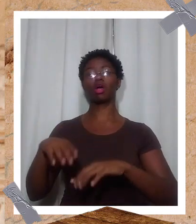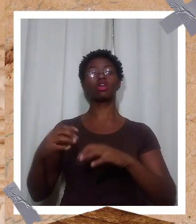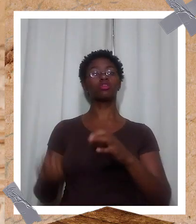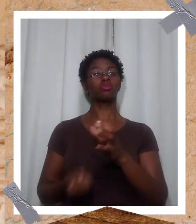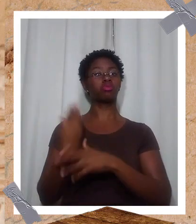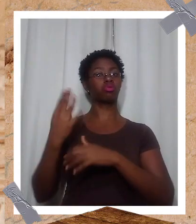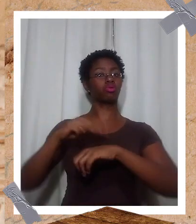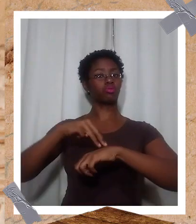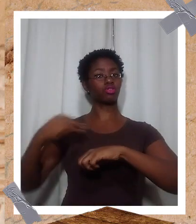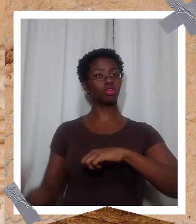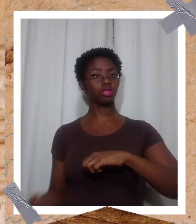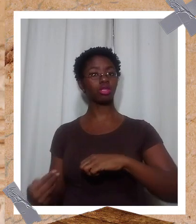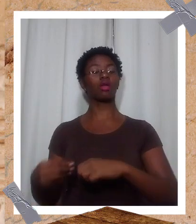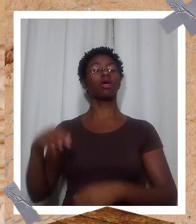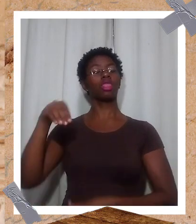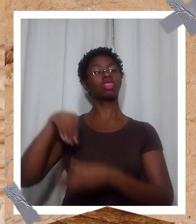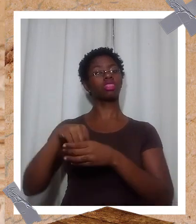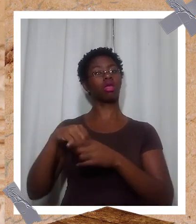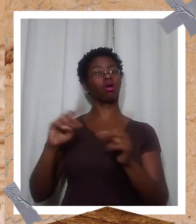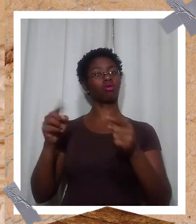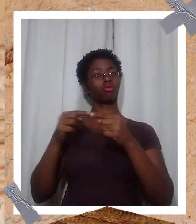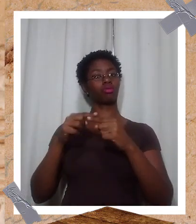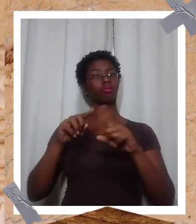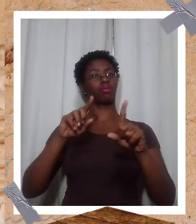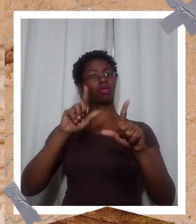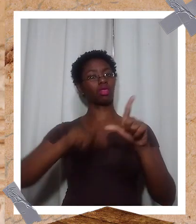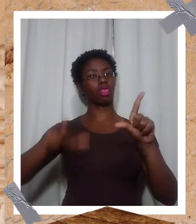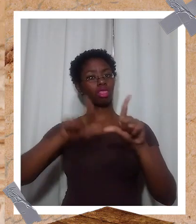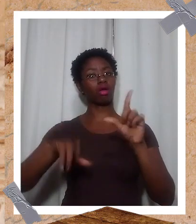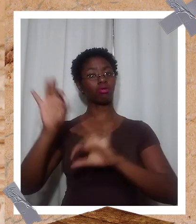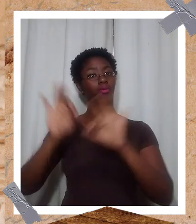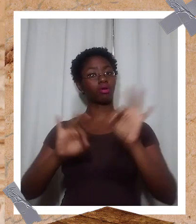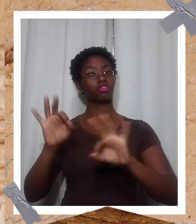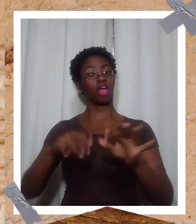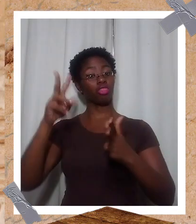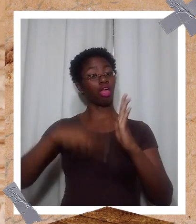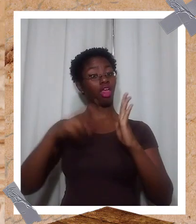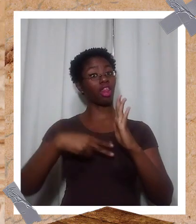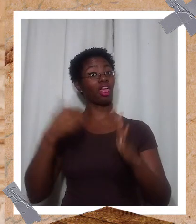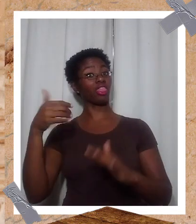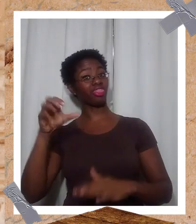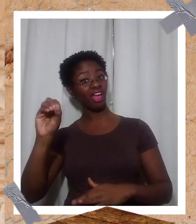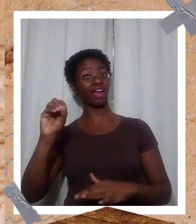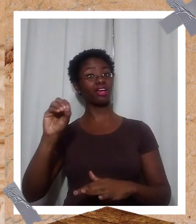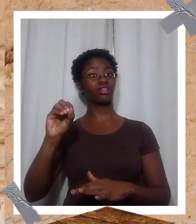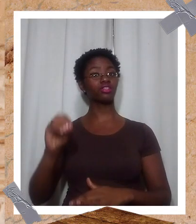para mediação de leitura. Criou o projeto Ler é 10, que inaugurou as primeiras